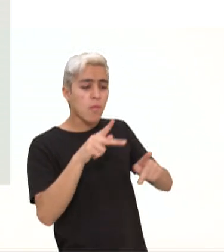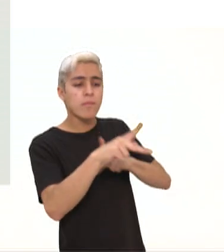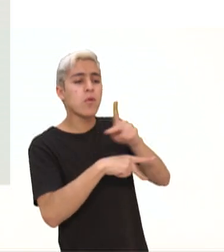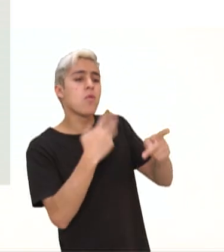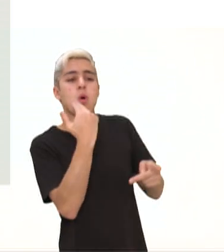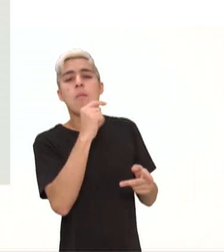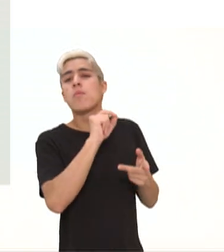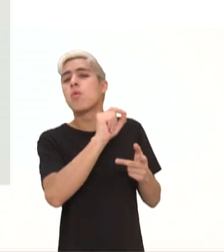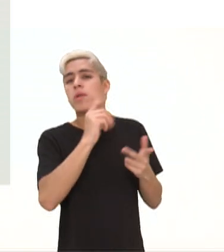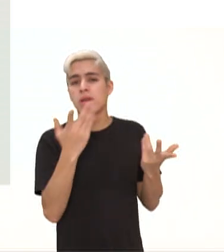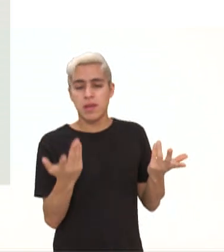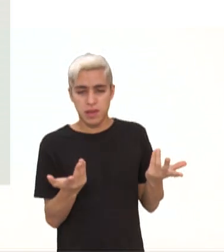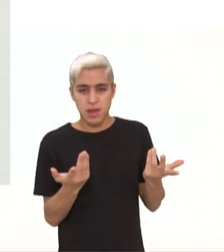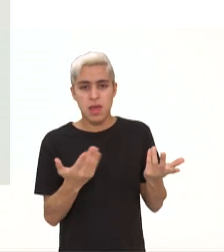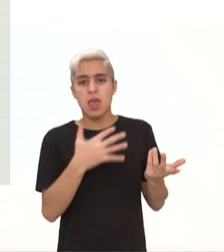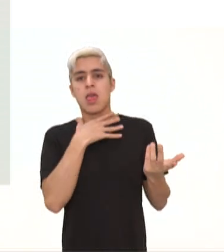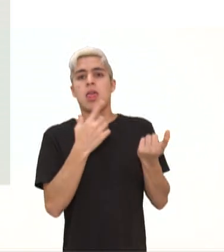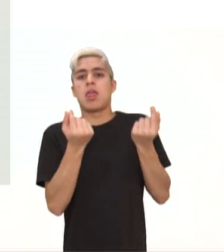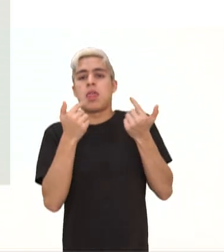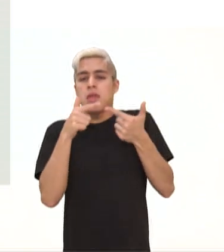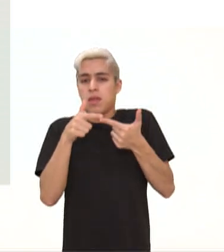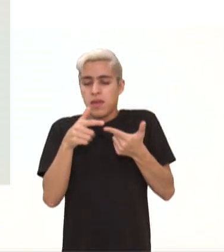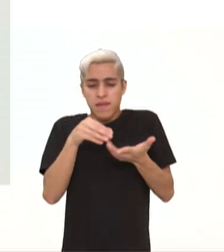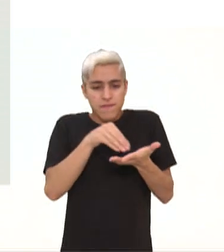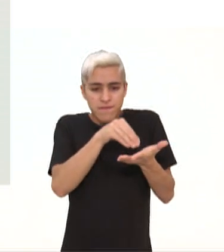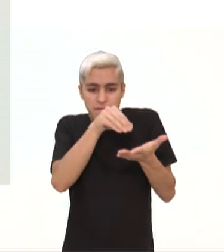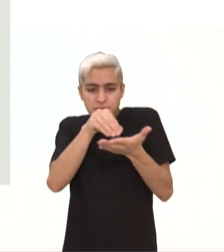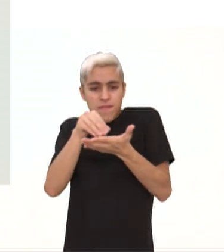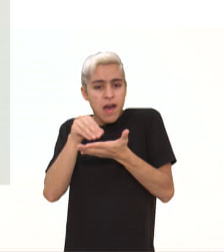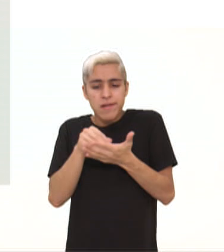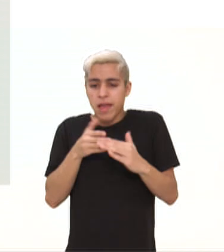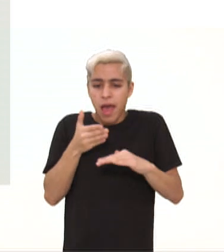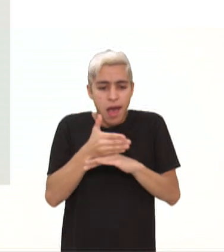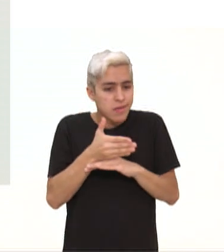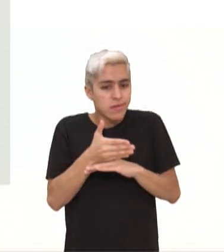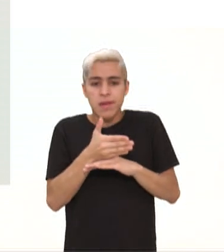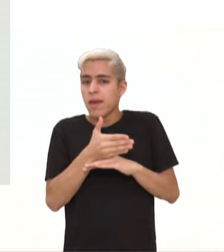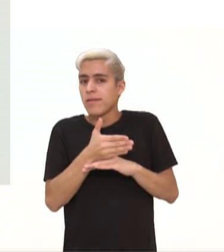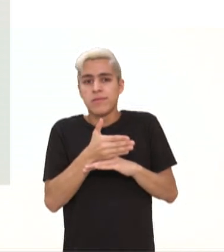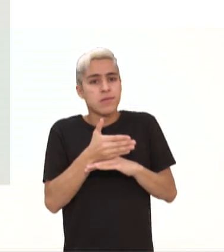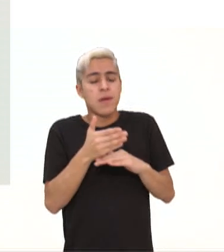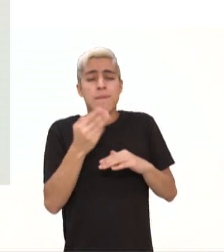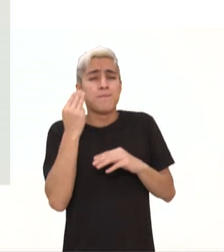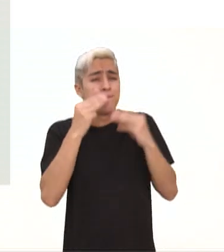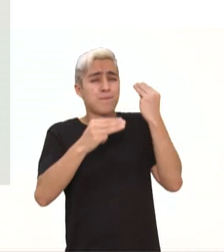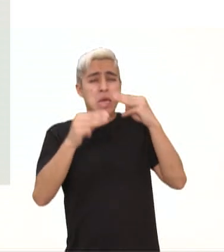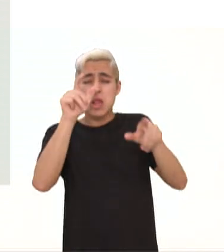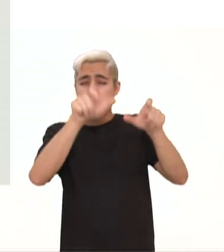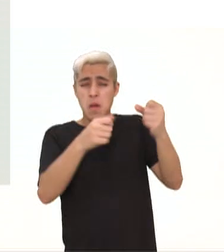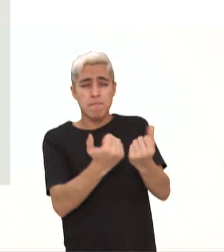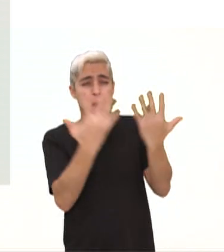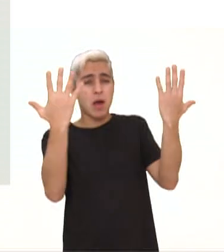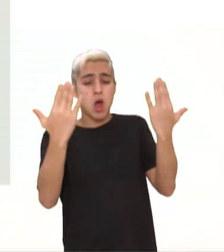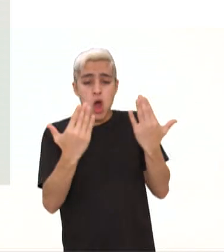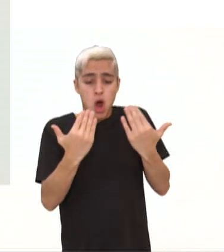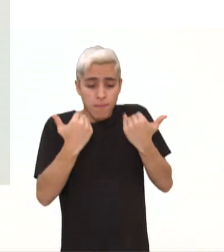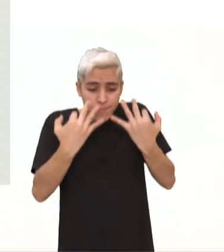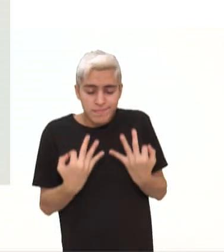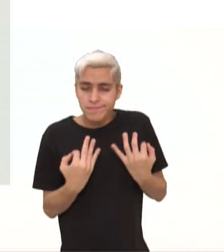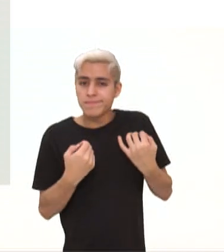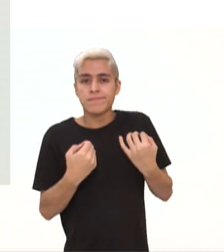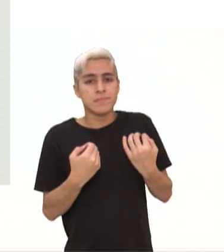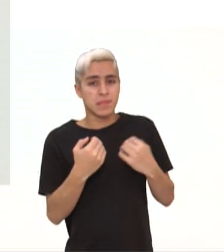né? Crise econômica, a falta de acesso impede milhões de obter refeições adequadas diariamente. Então, na América